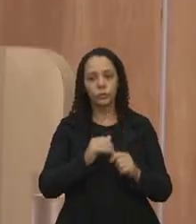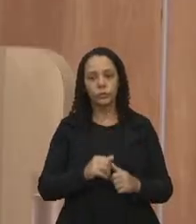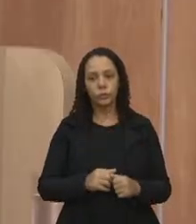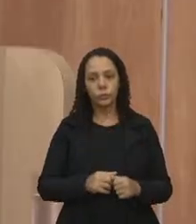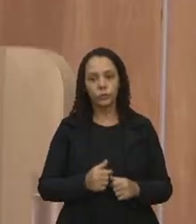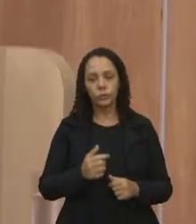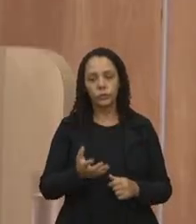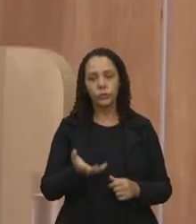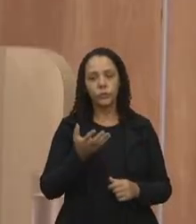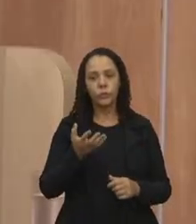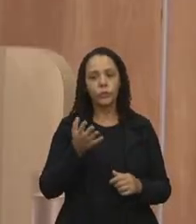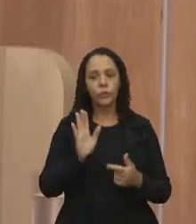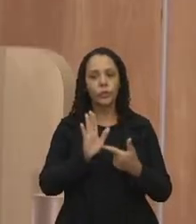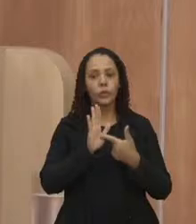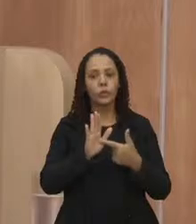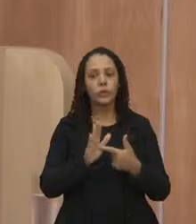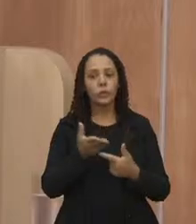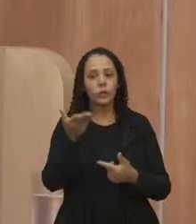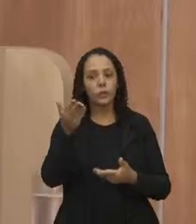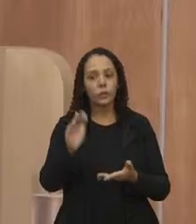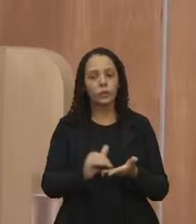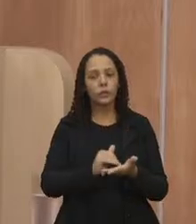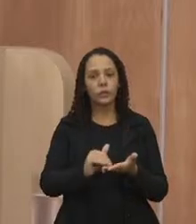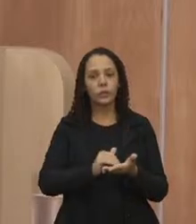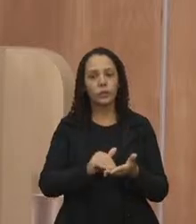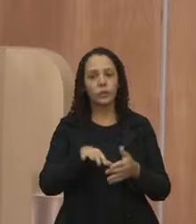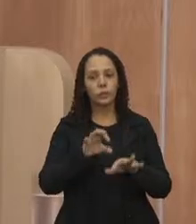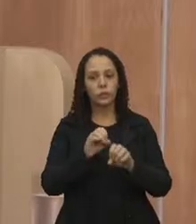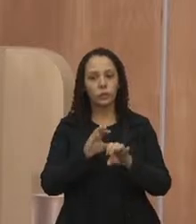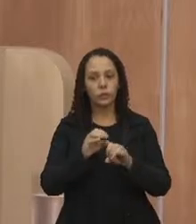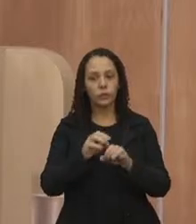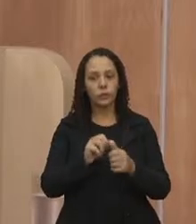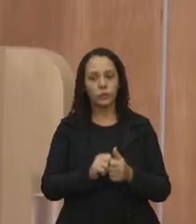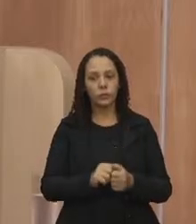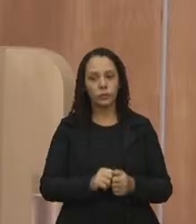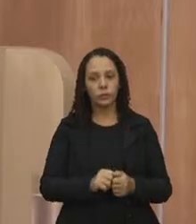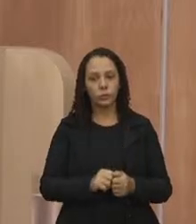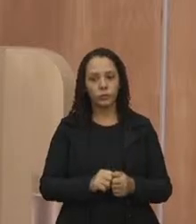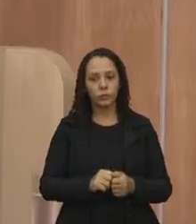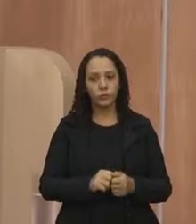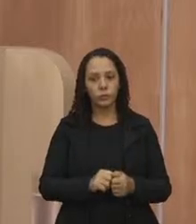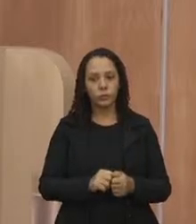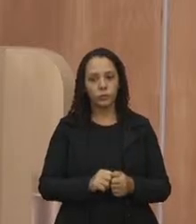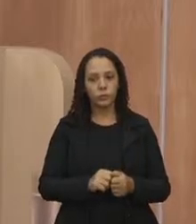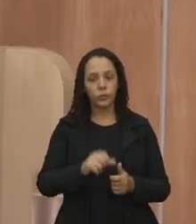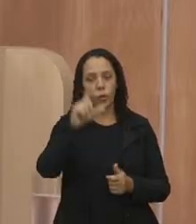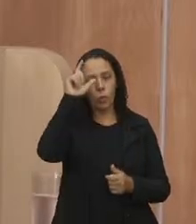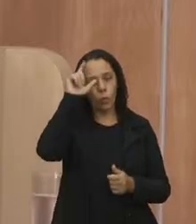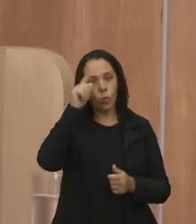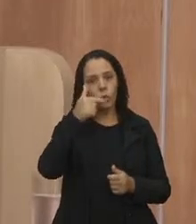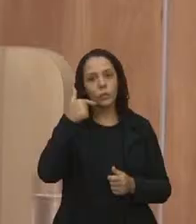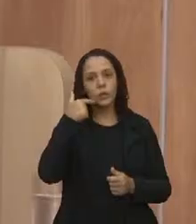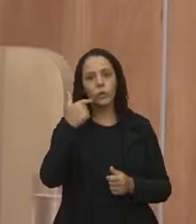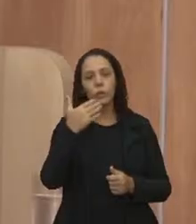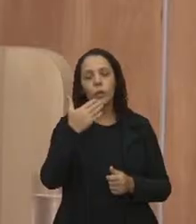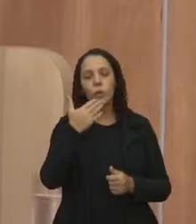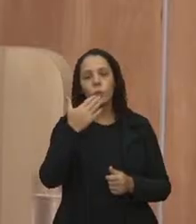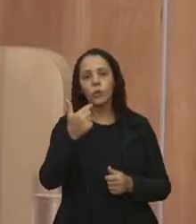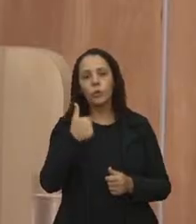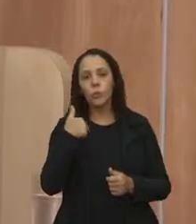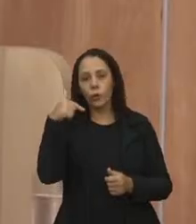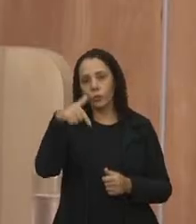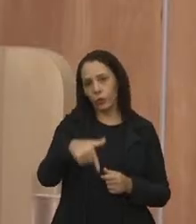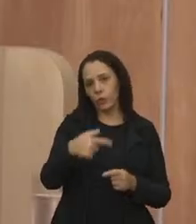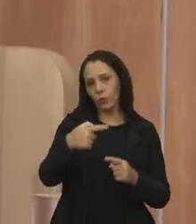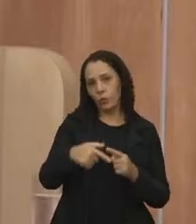citar a nossa querida secretária de Educação, e ele fez isso porque eu sou servidor do Instituto Federal, professor de lá, foi por conta